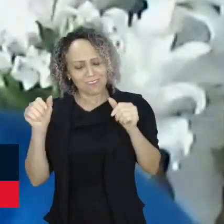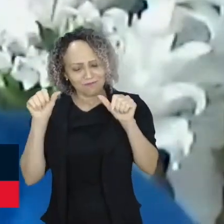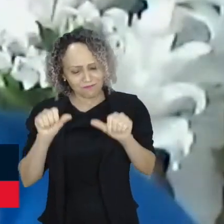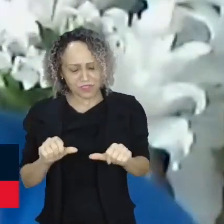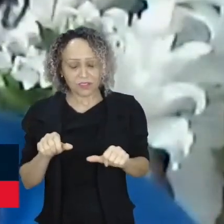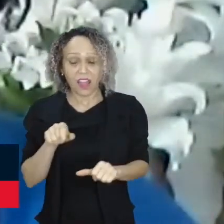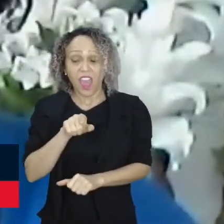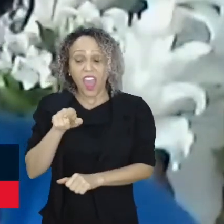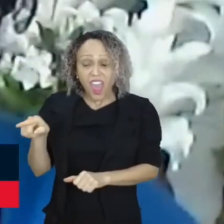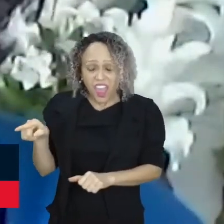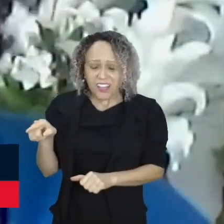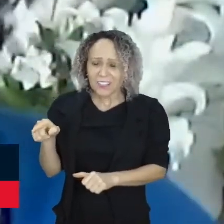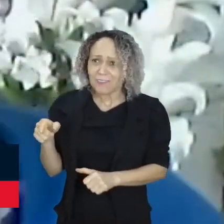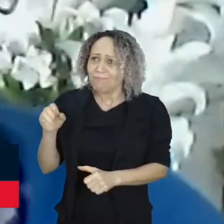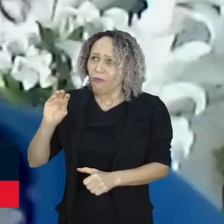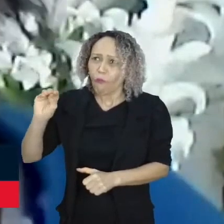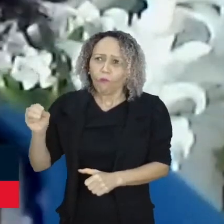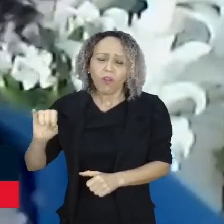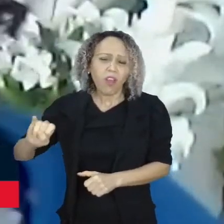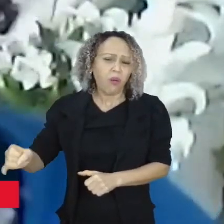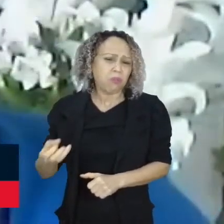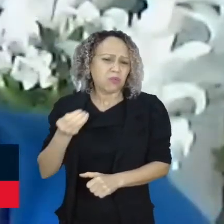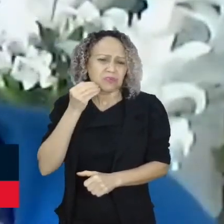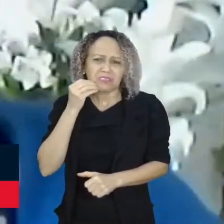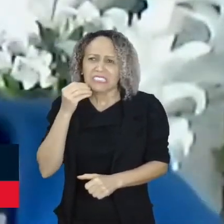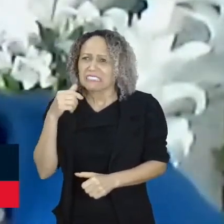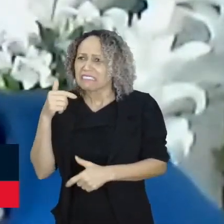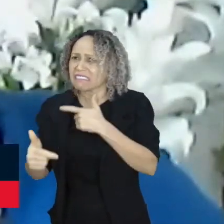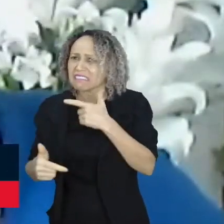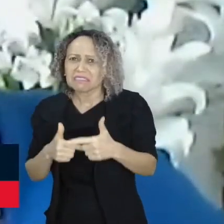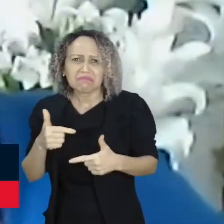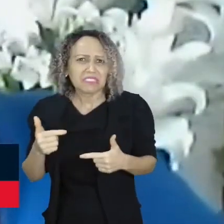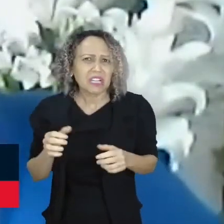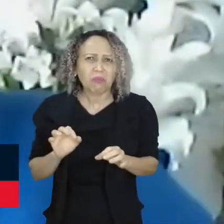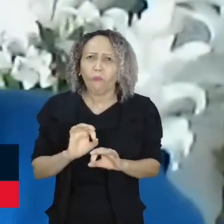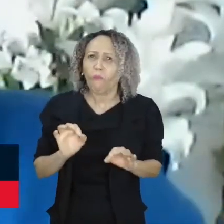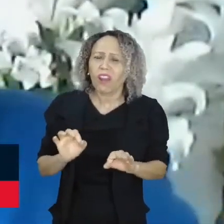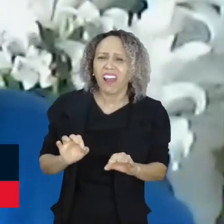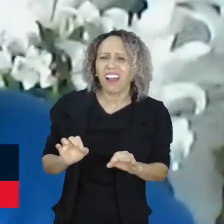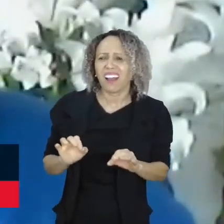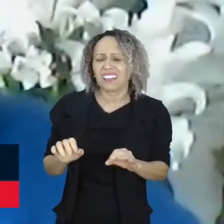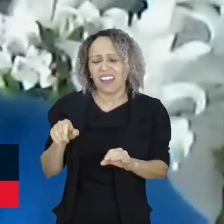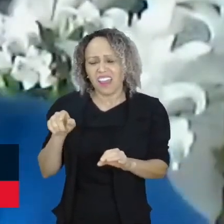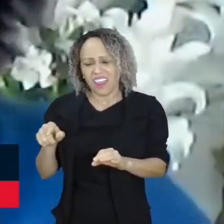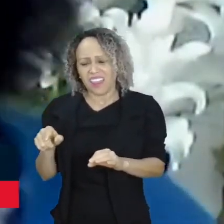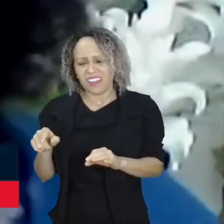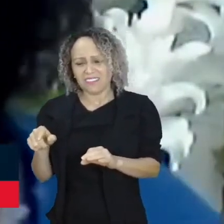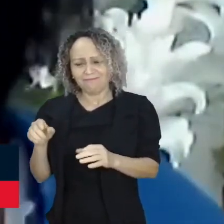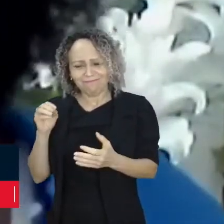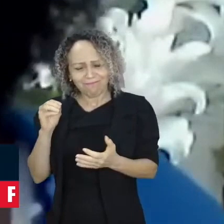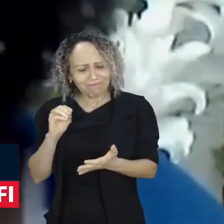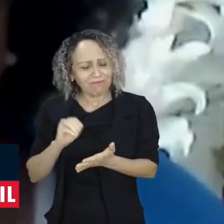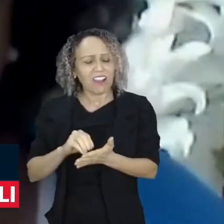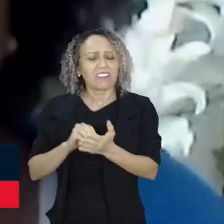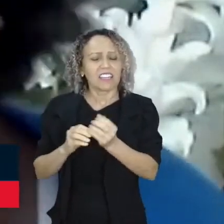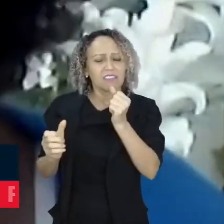mulheres desempregadas, e a maioria delas mulheres negras, ou então aceitava, né,